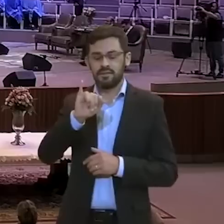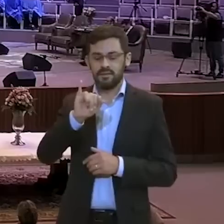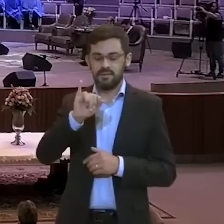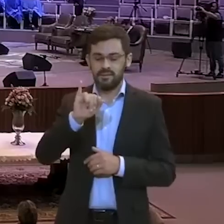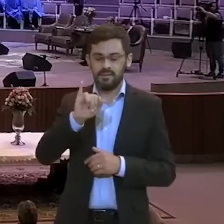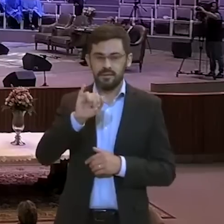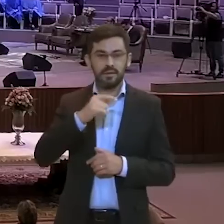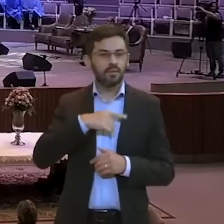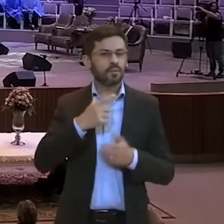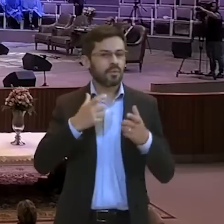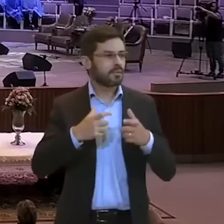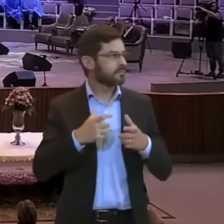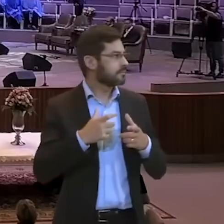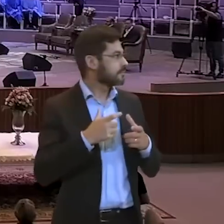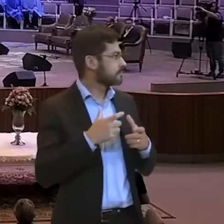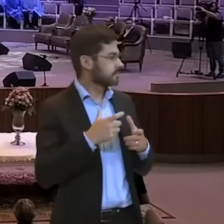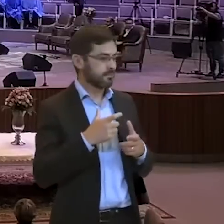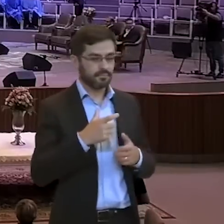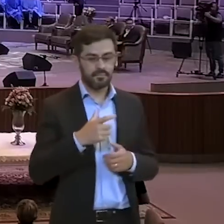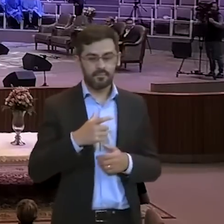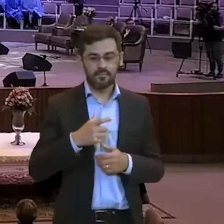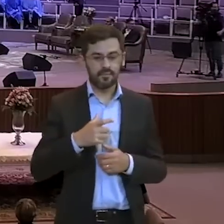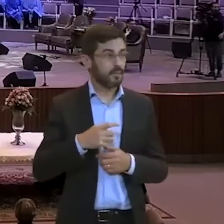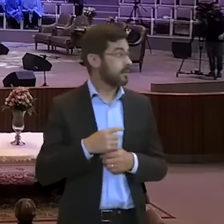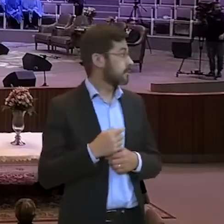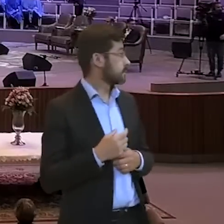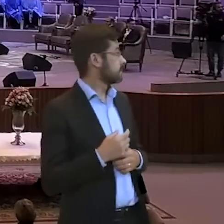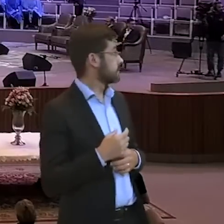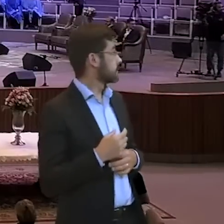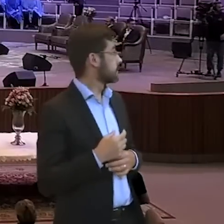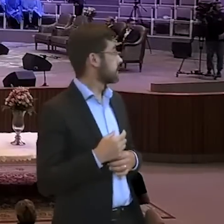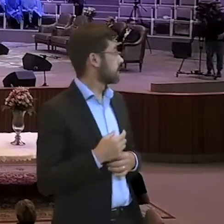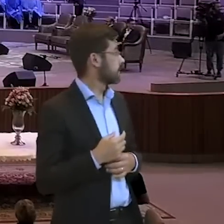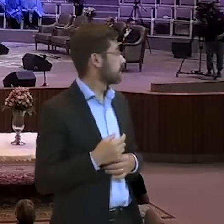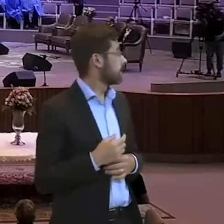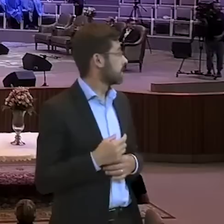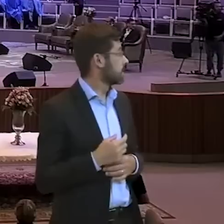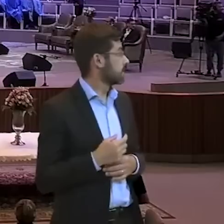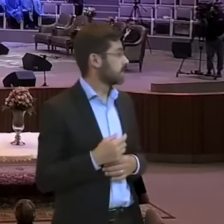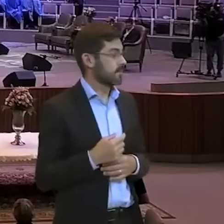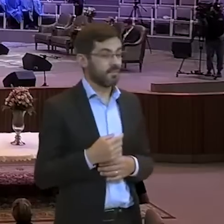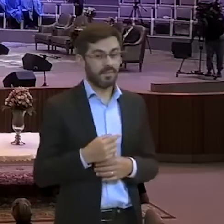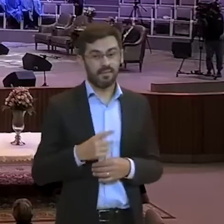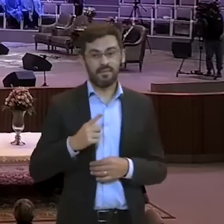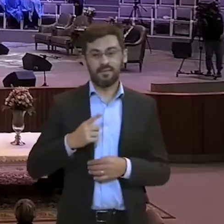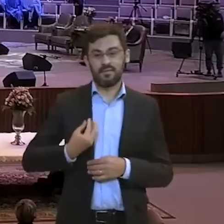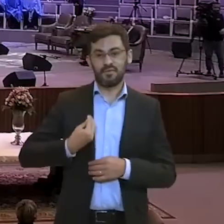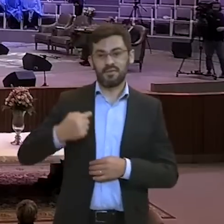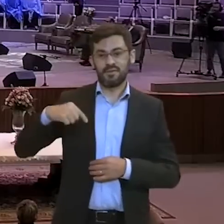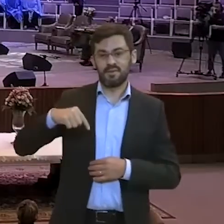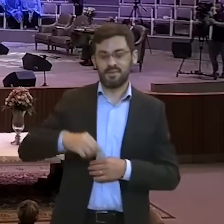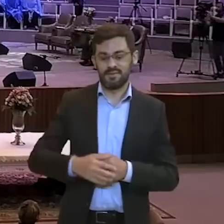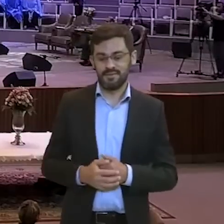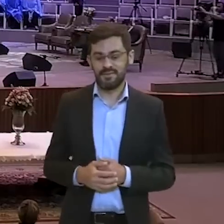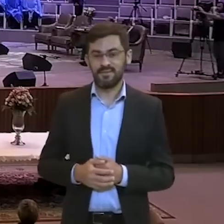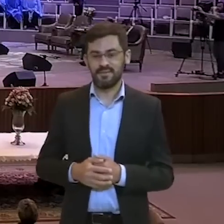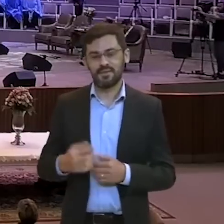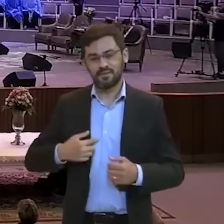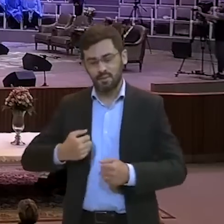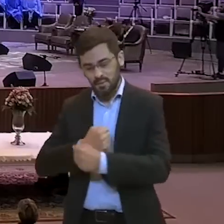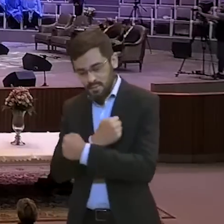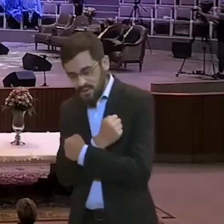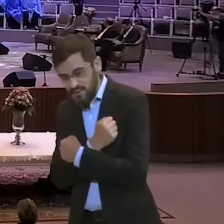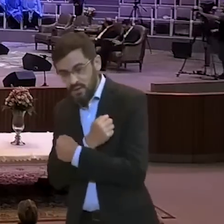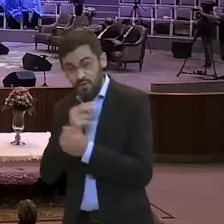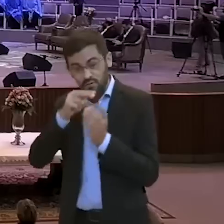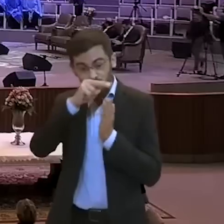Primiano. É isso, onde é que está o Levi? Vem cá. Onde é que está o Levi? Está aí? Ele veio agora aqui. Vem cá, Levi, vem aqui. Quero te dar um abraço. Eu